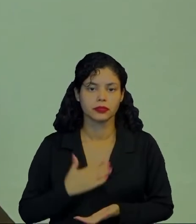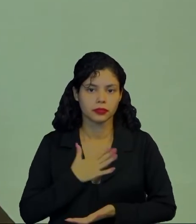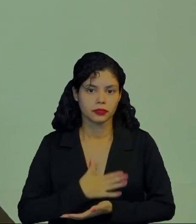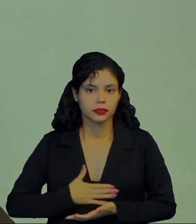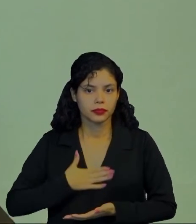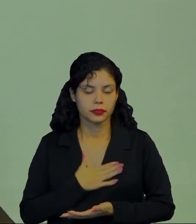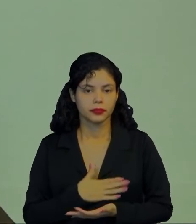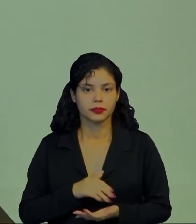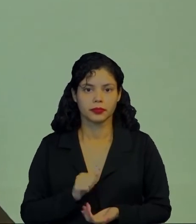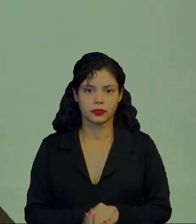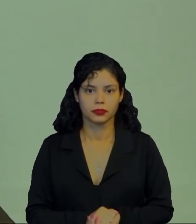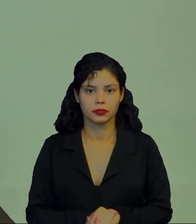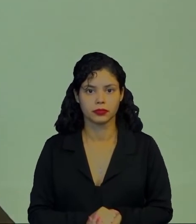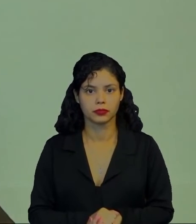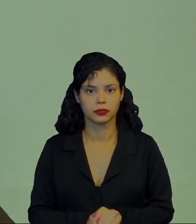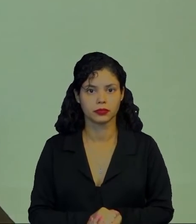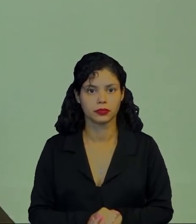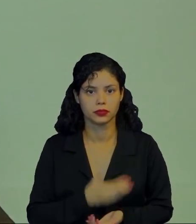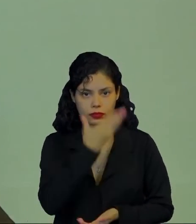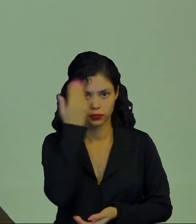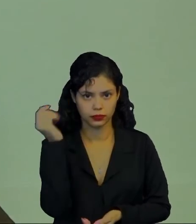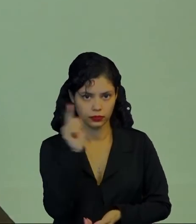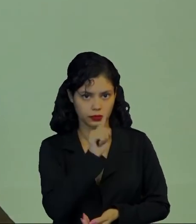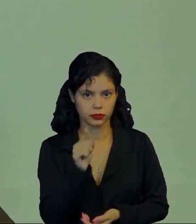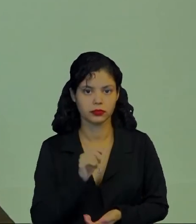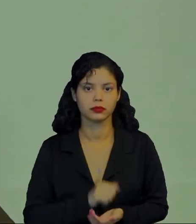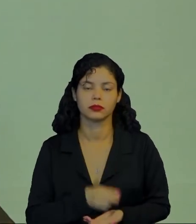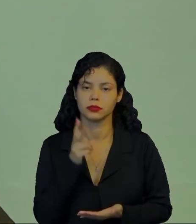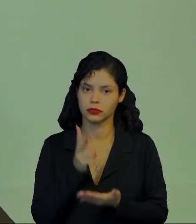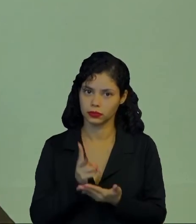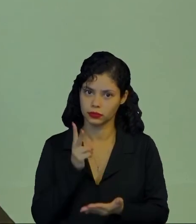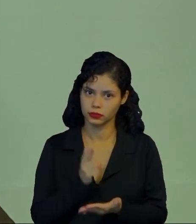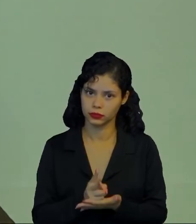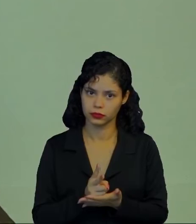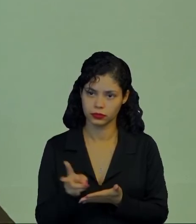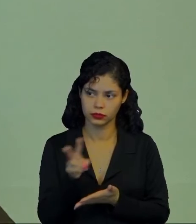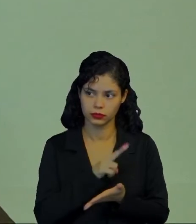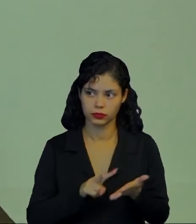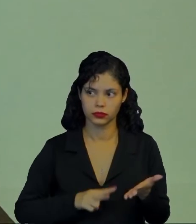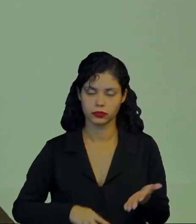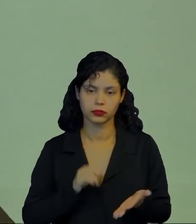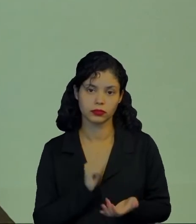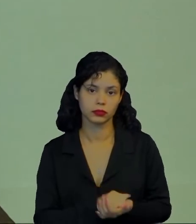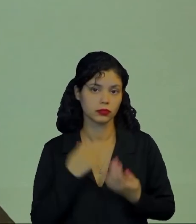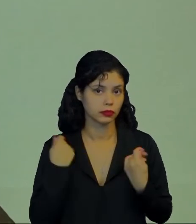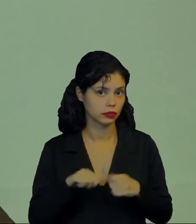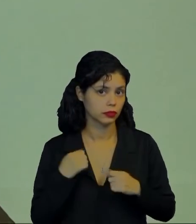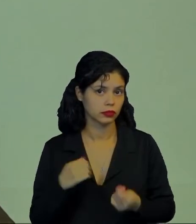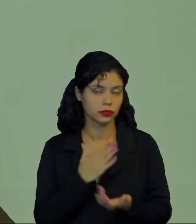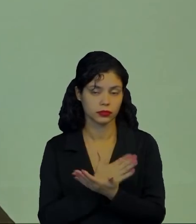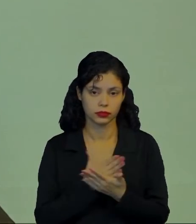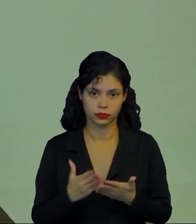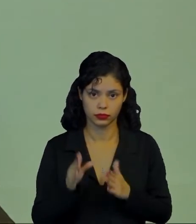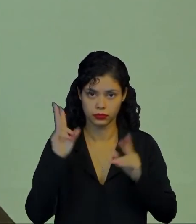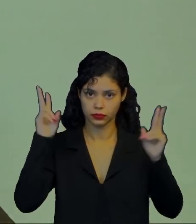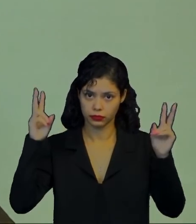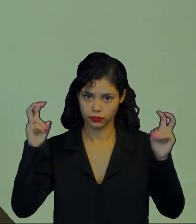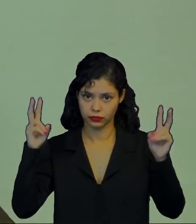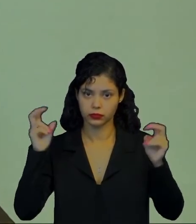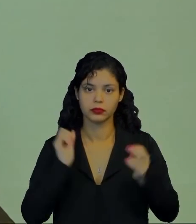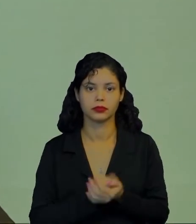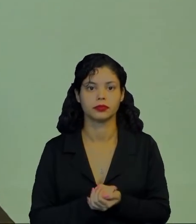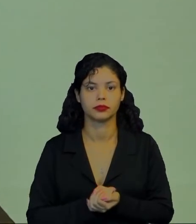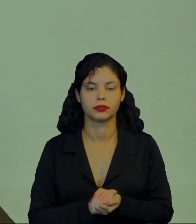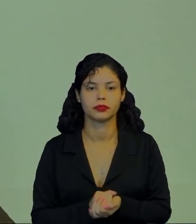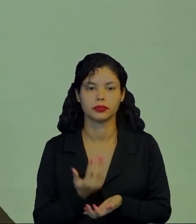gostei muito. Não esqueça, toda vez que você for ler o texto, tem que começar pelo título,